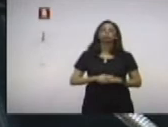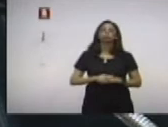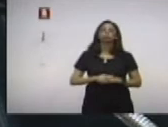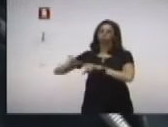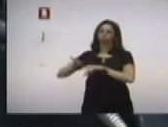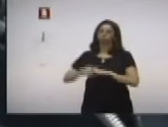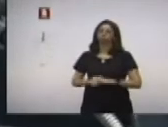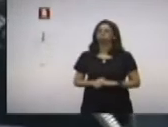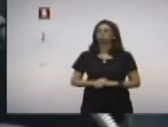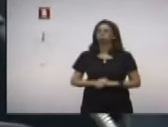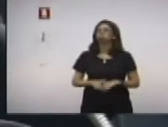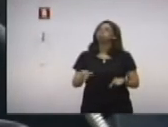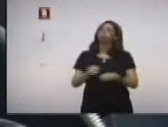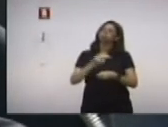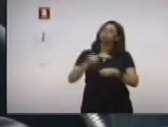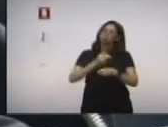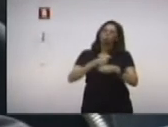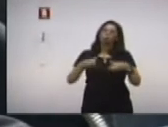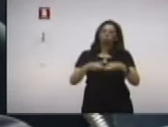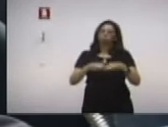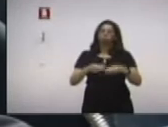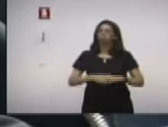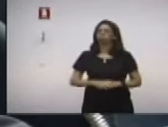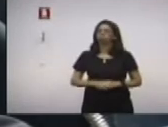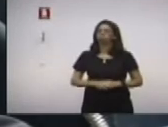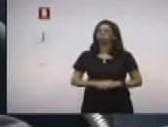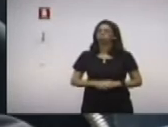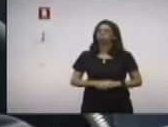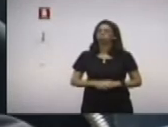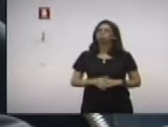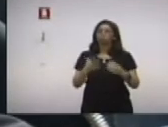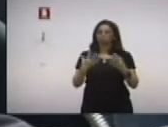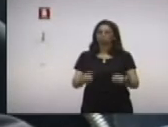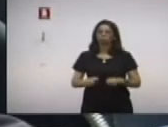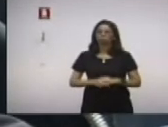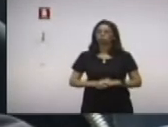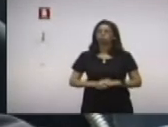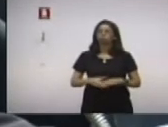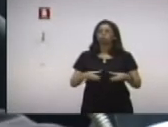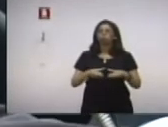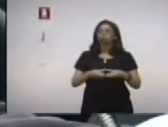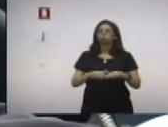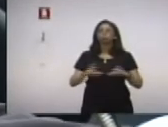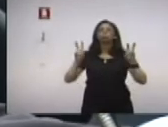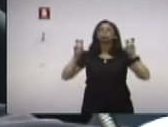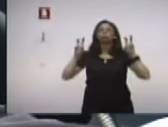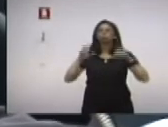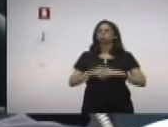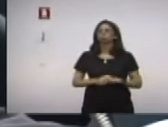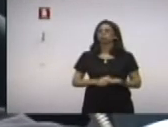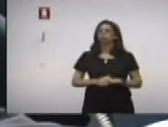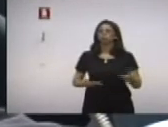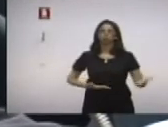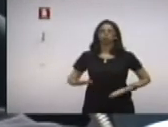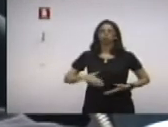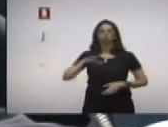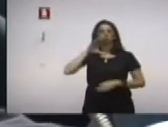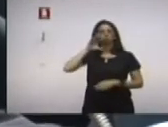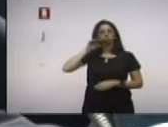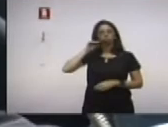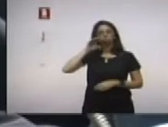156 da comissão de obras favoráveis e número 150 172 a comissão para assuntos relacionados aos servidores